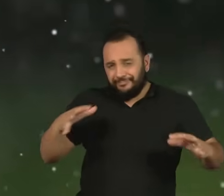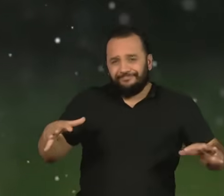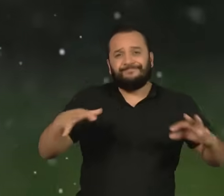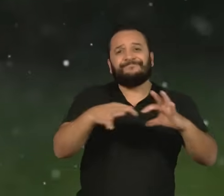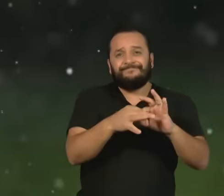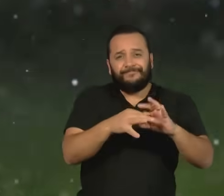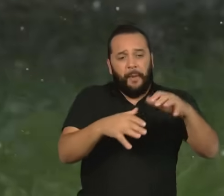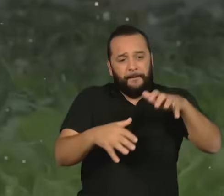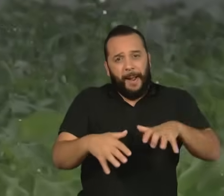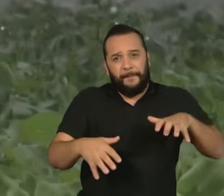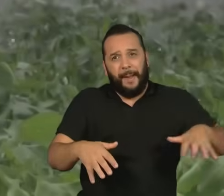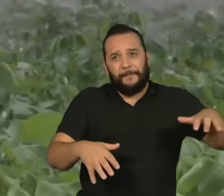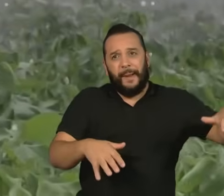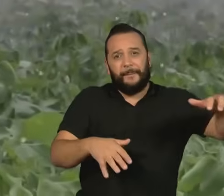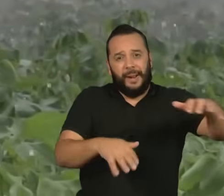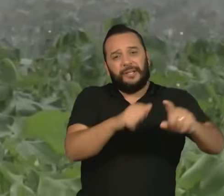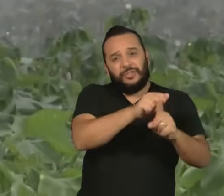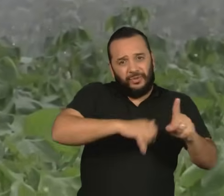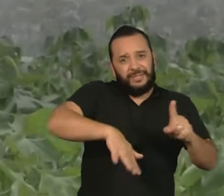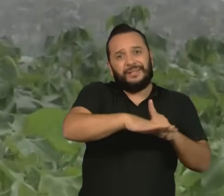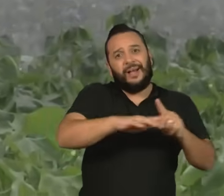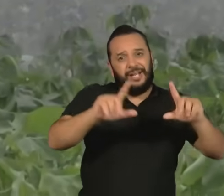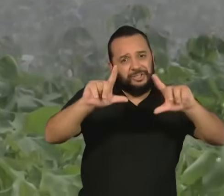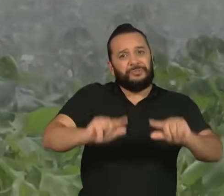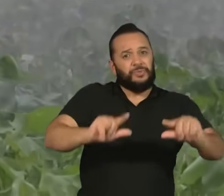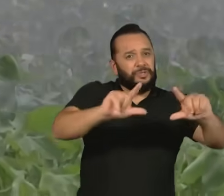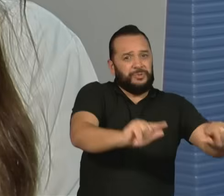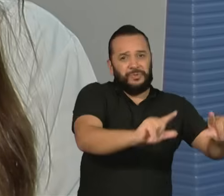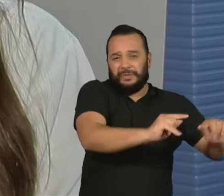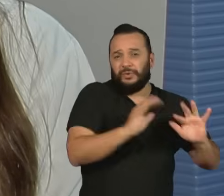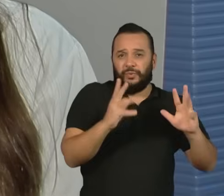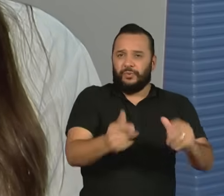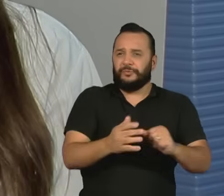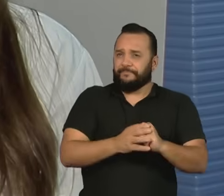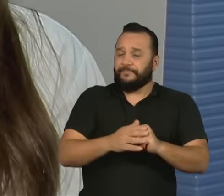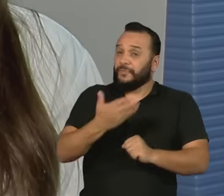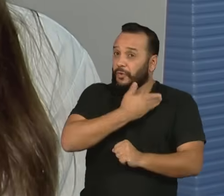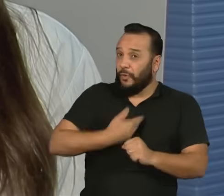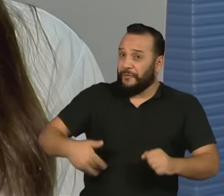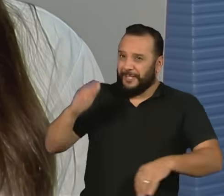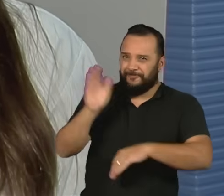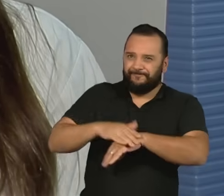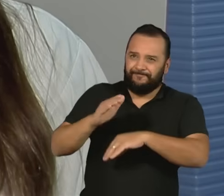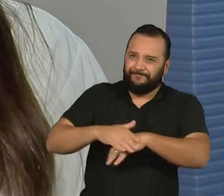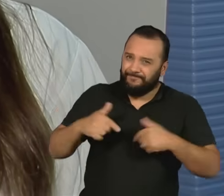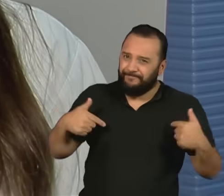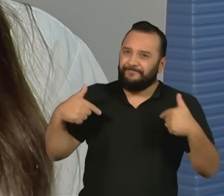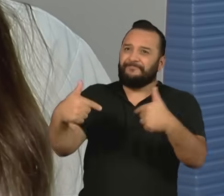diversos setores da sociedade. As políticas públicas precisariam